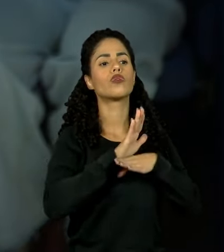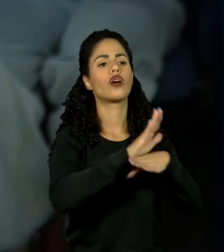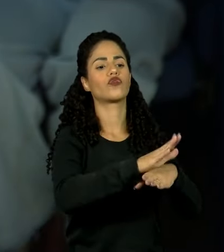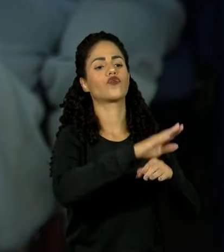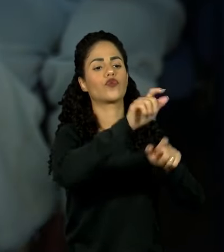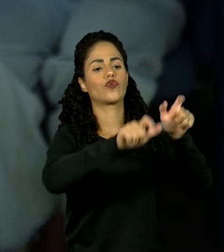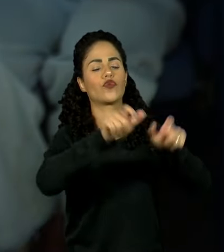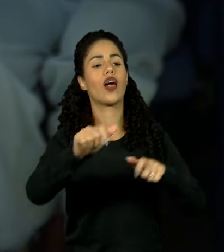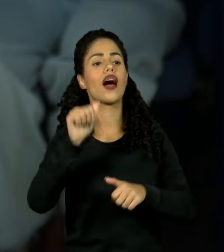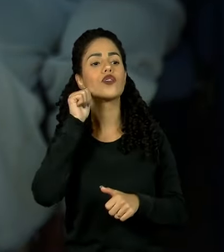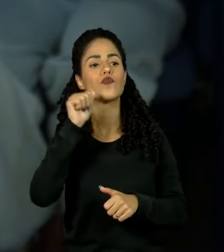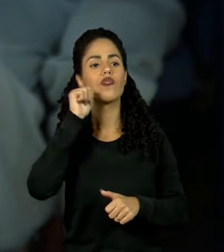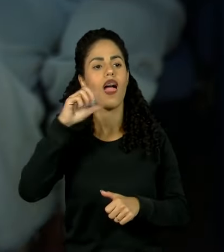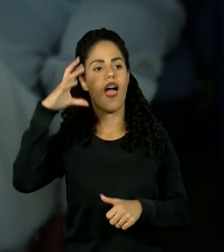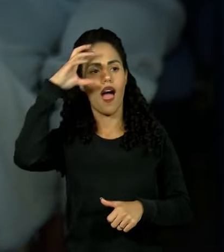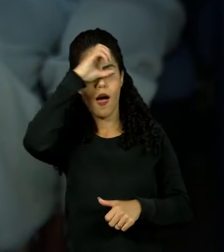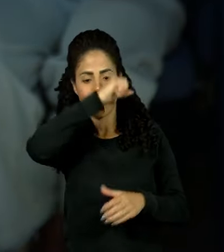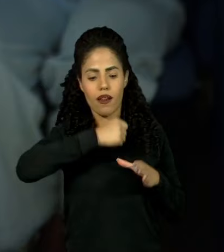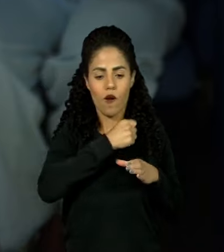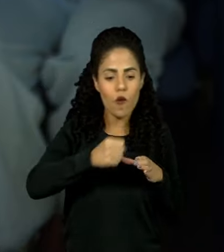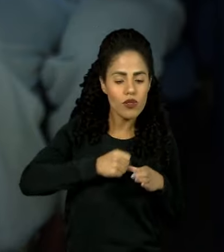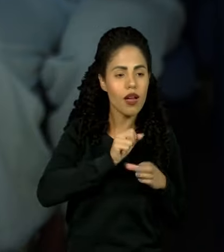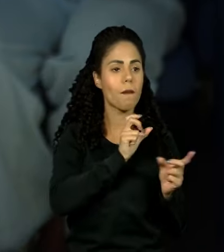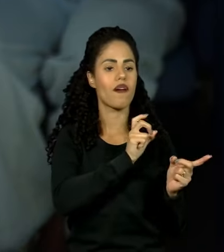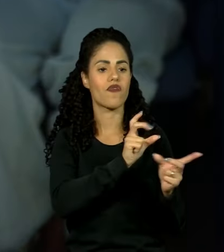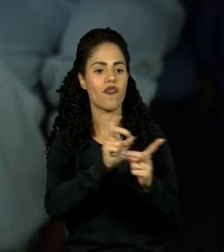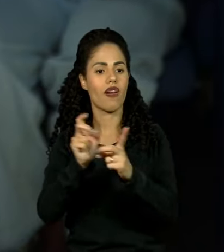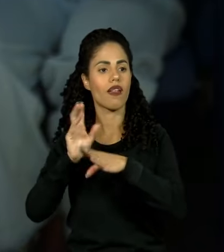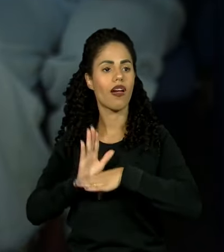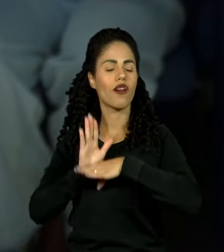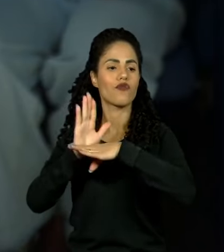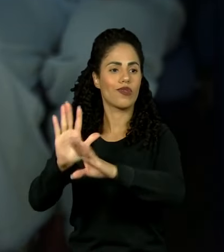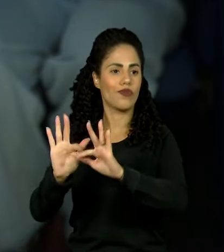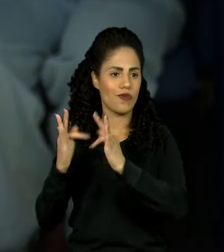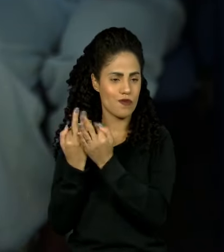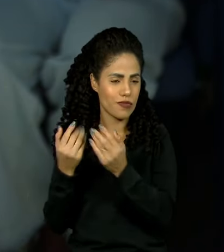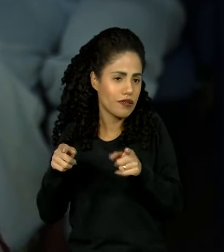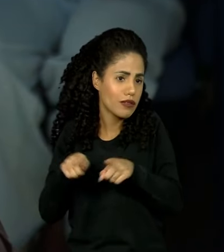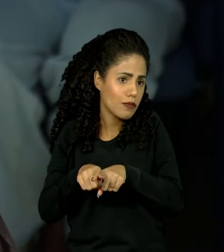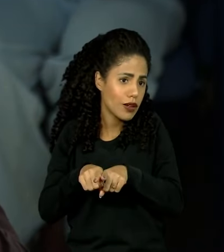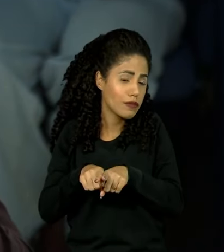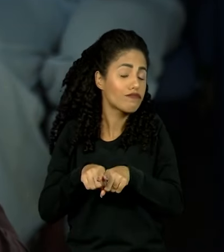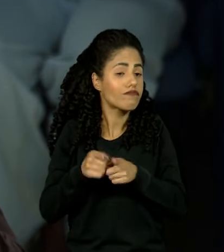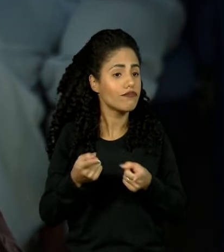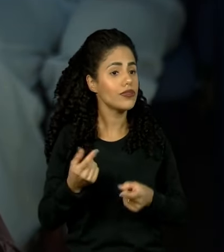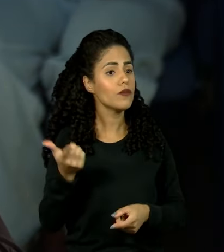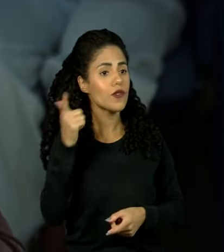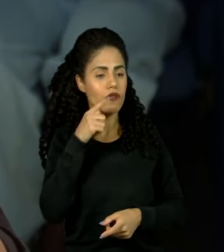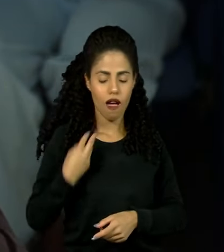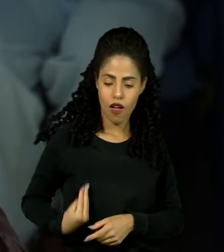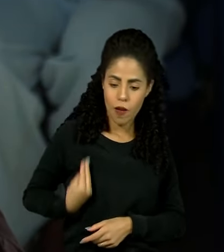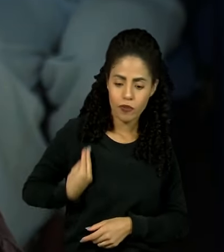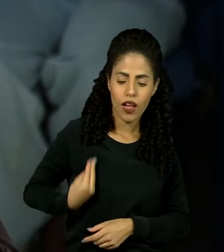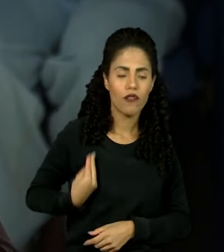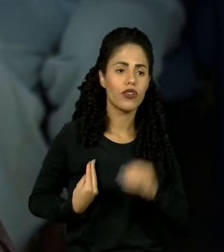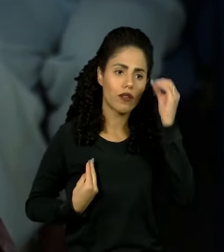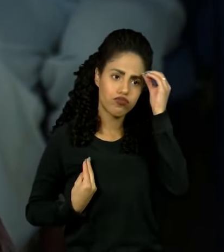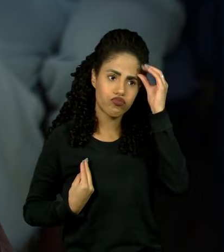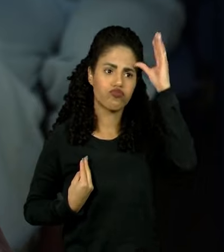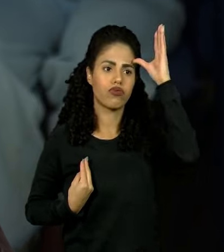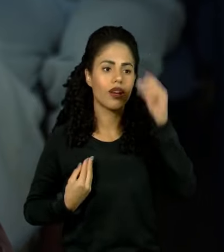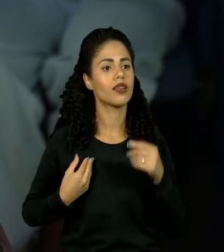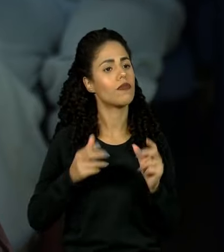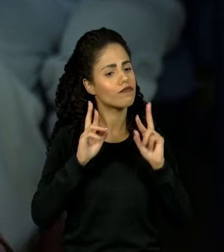mulheres a cozinharem né a venderem a alimentarem as pessoas e e alimentarem a própria vida alimentarem autoestima